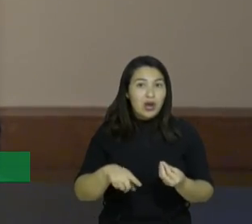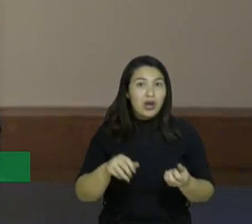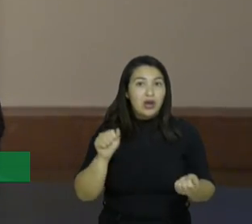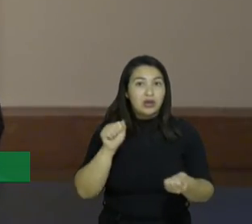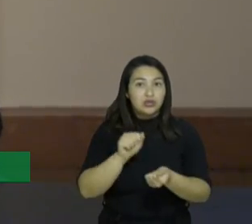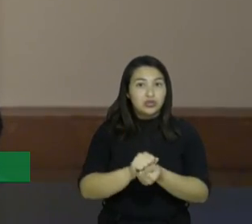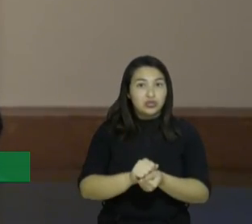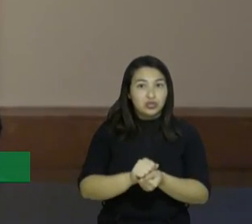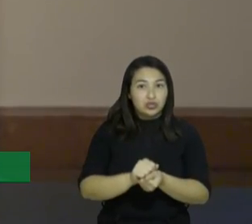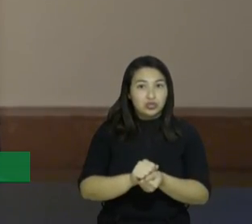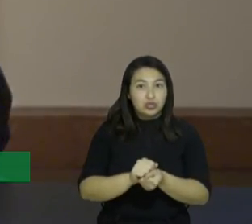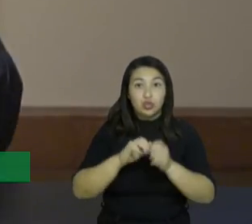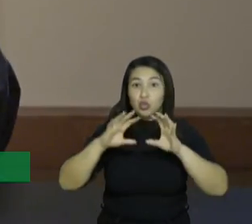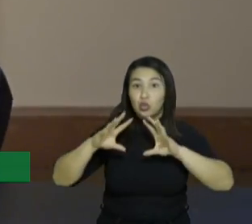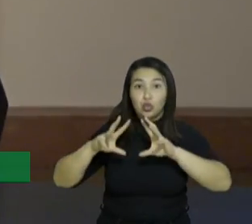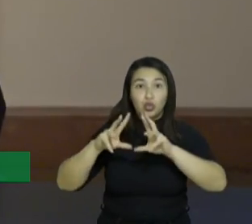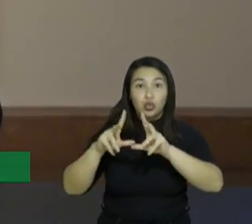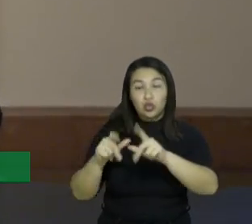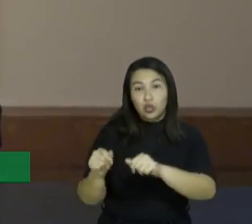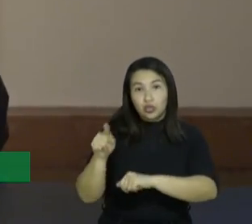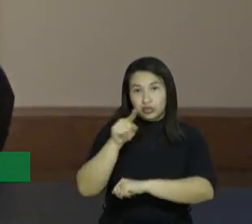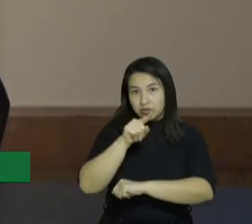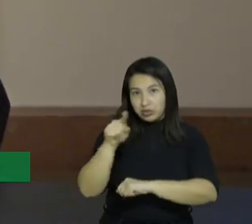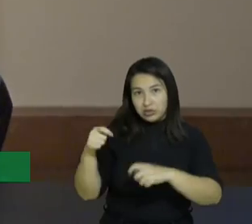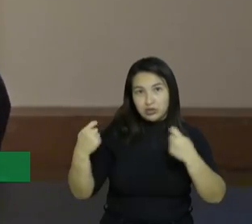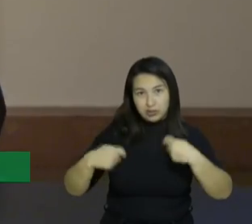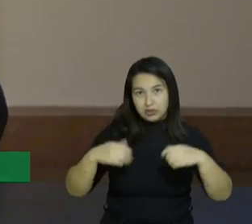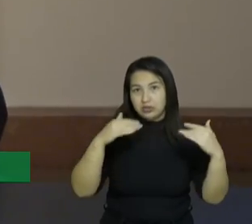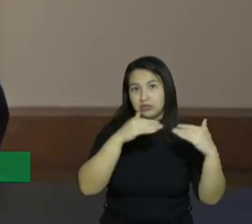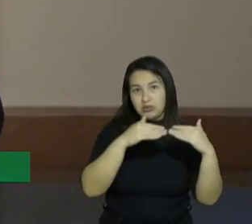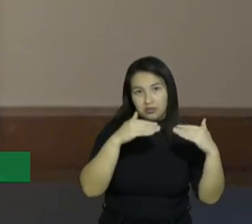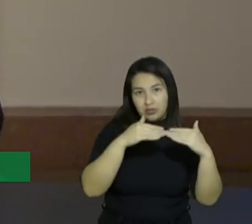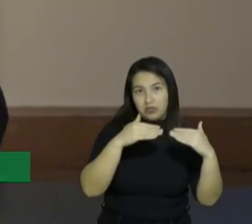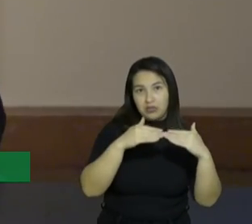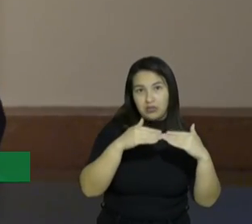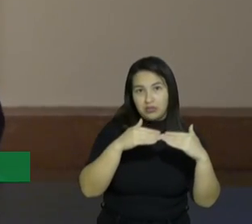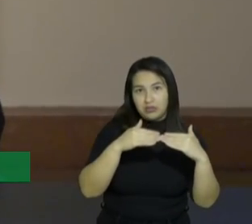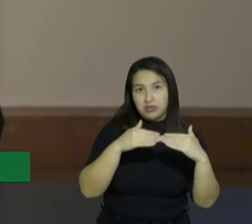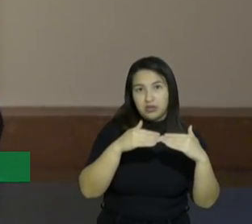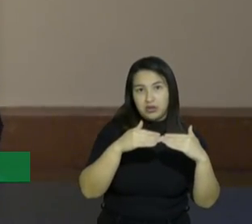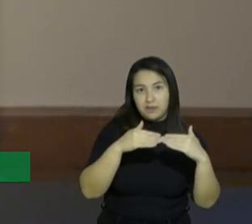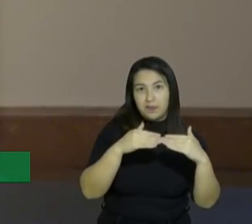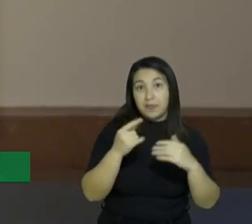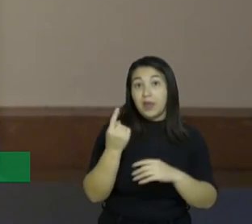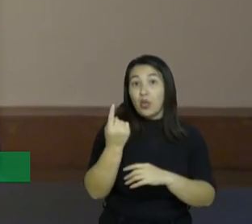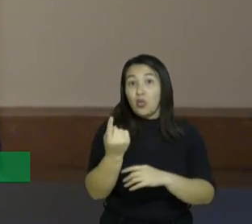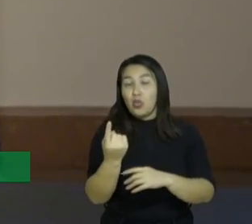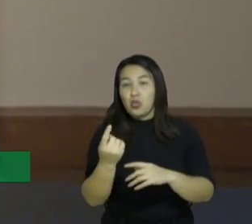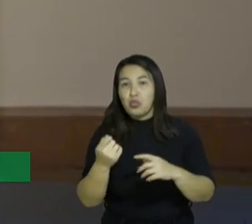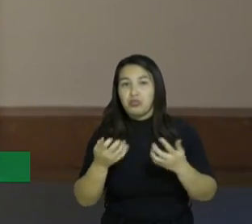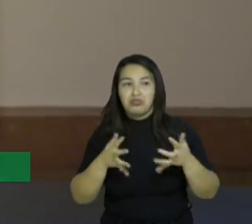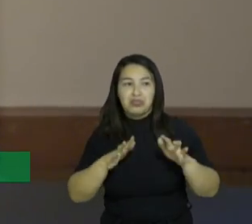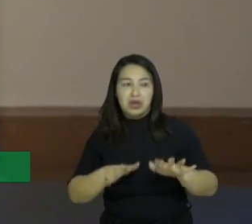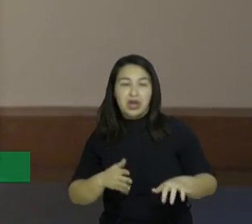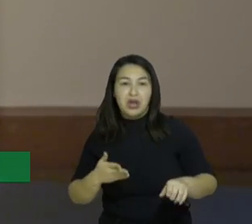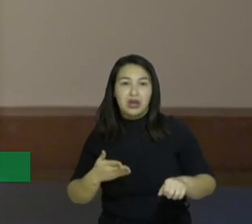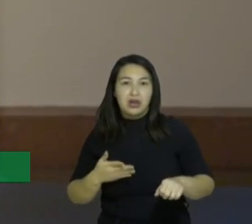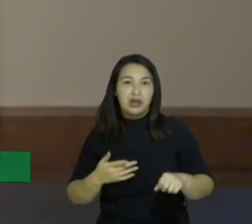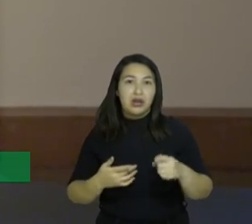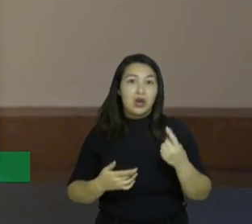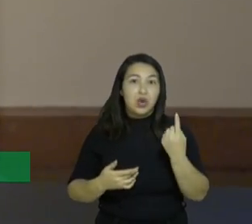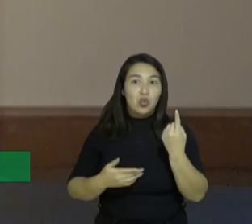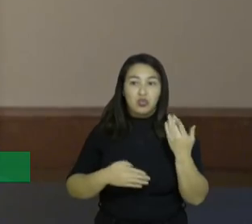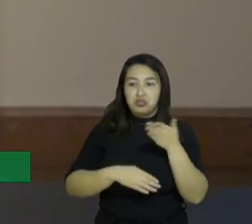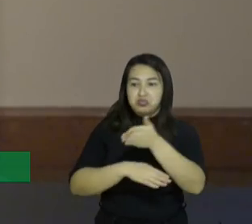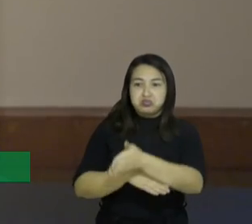em maioria absoluta do quórum total né de todos os deputados então né uma abstenção uma ausência conta como um não